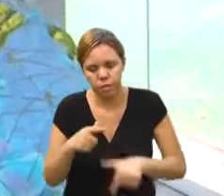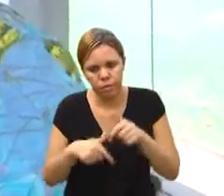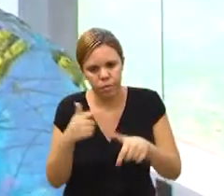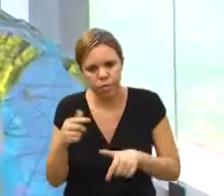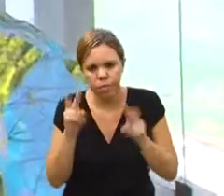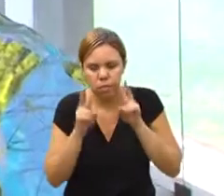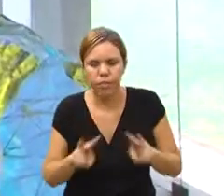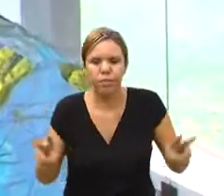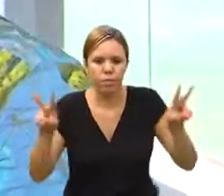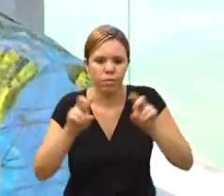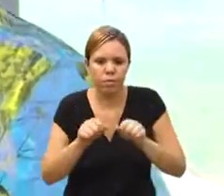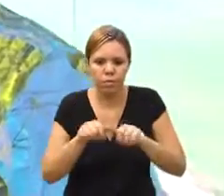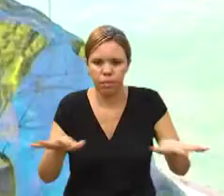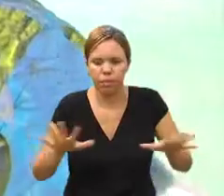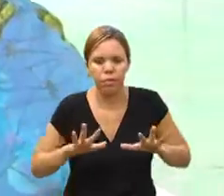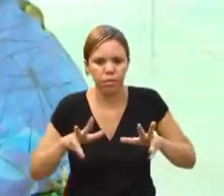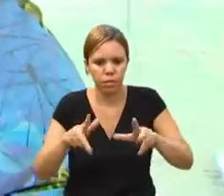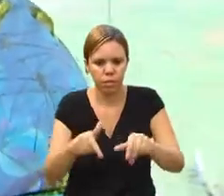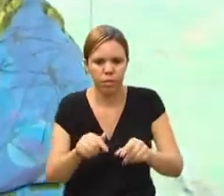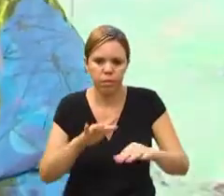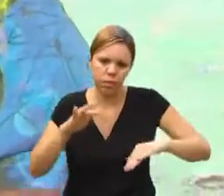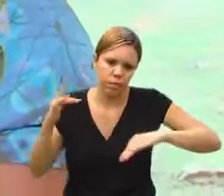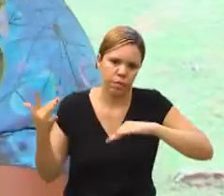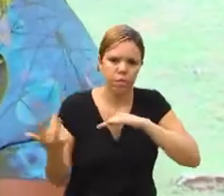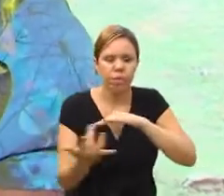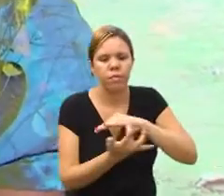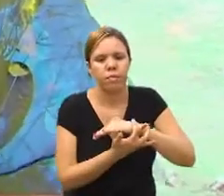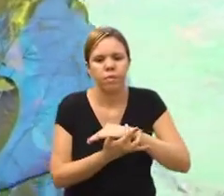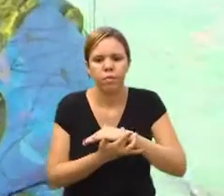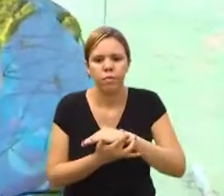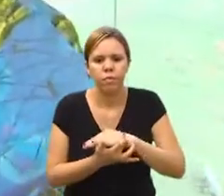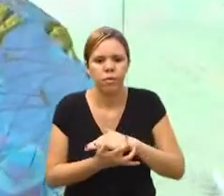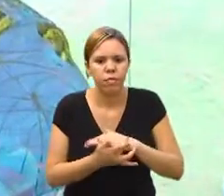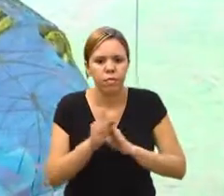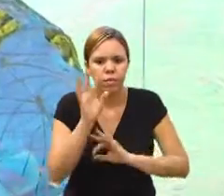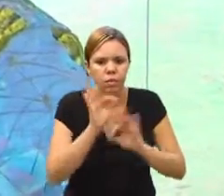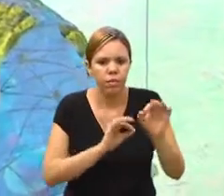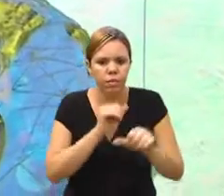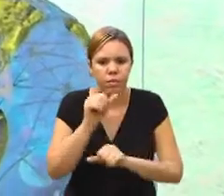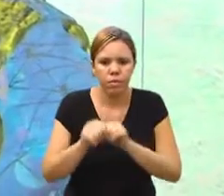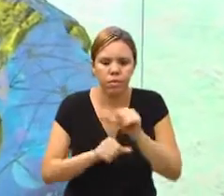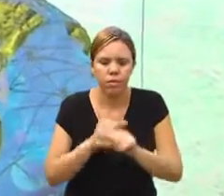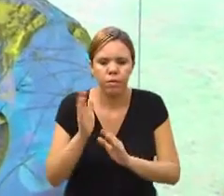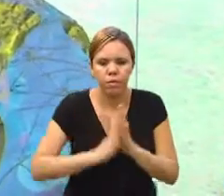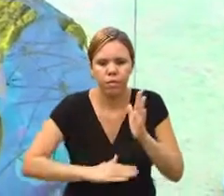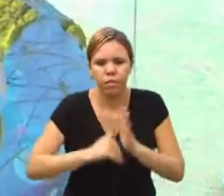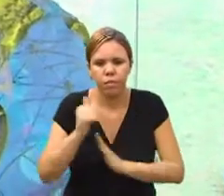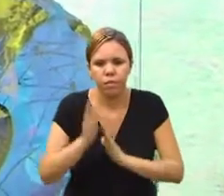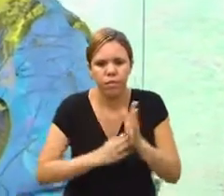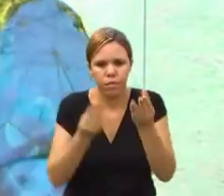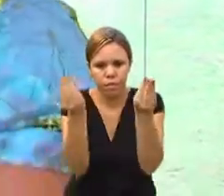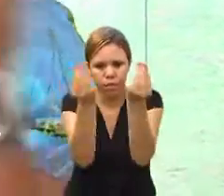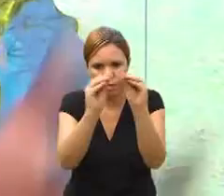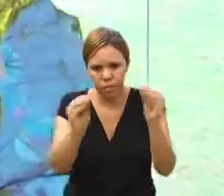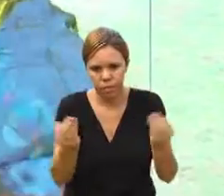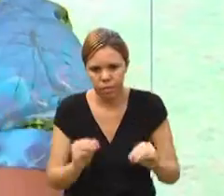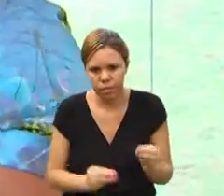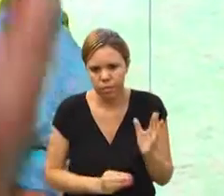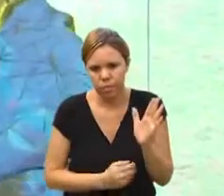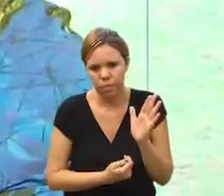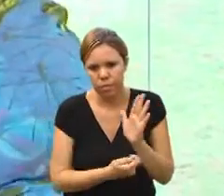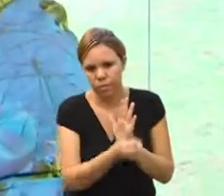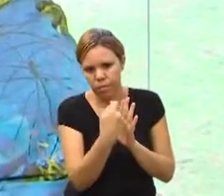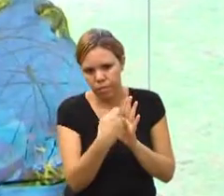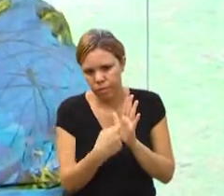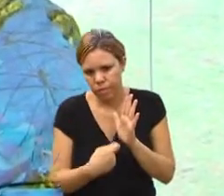porque as artes visuais abrangem todos os tipos de mídia, né, então performance, pintura, escultura, gravura e todas